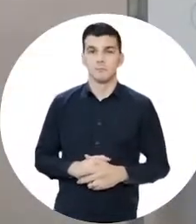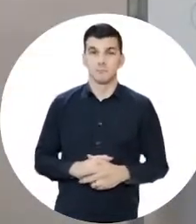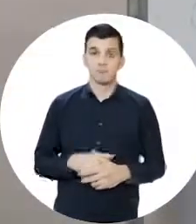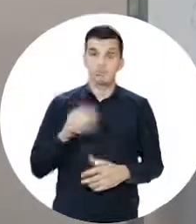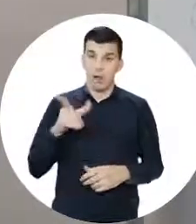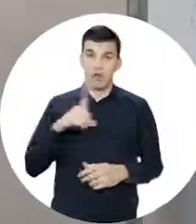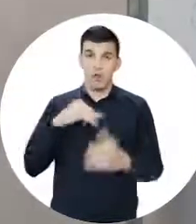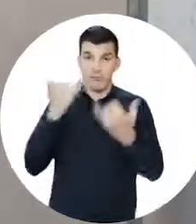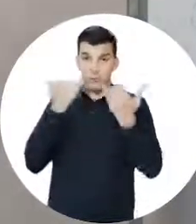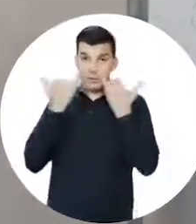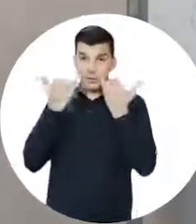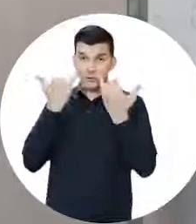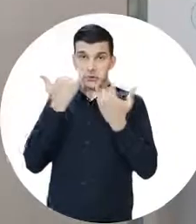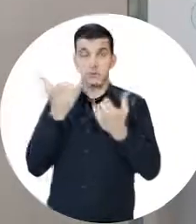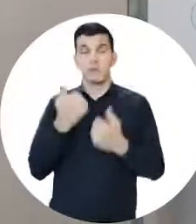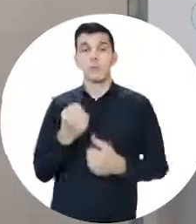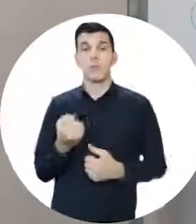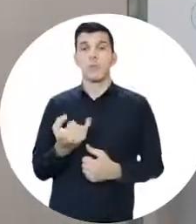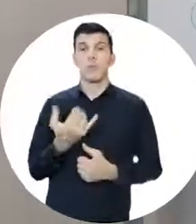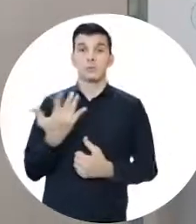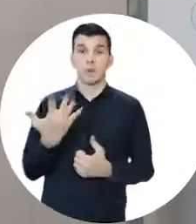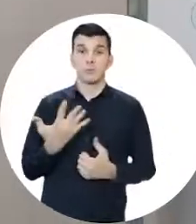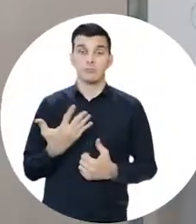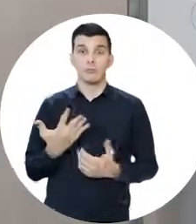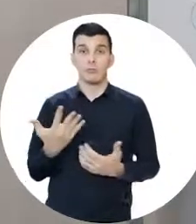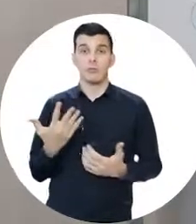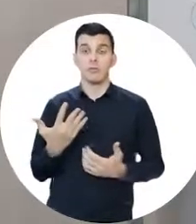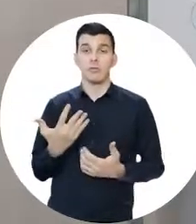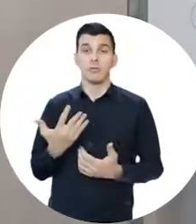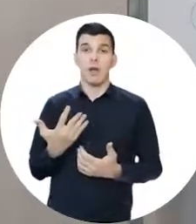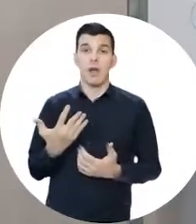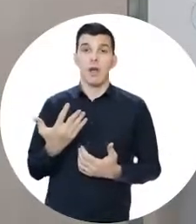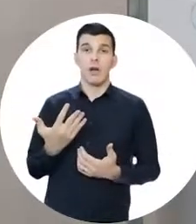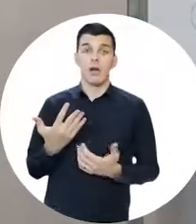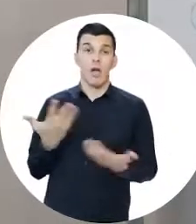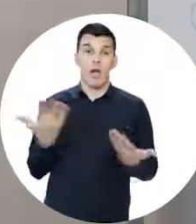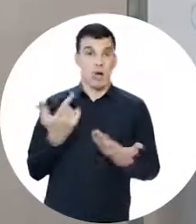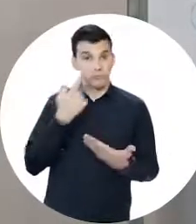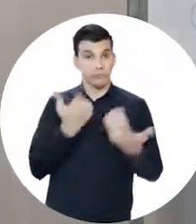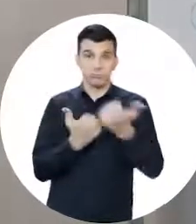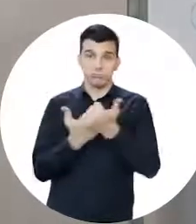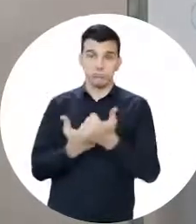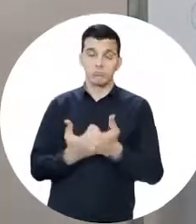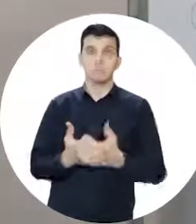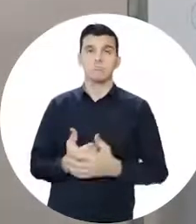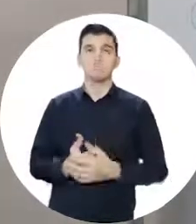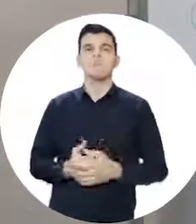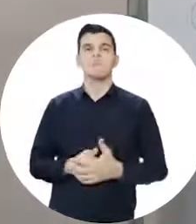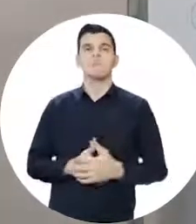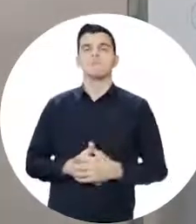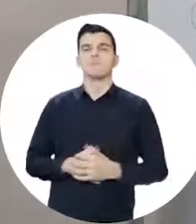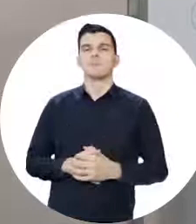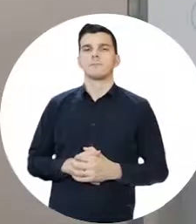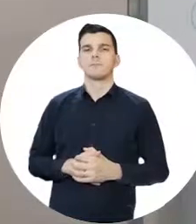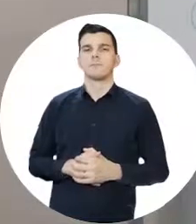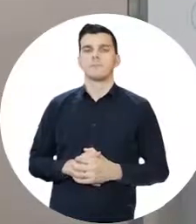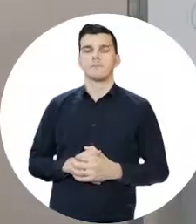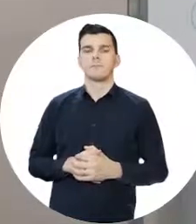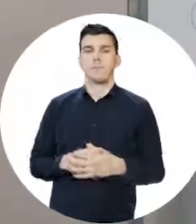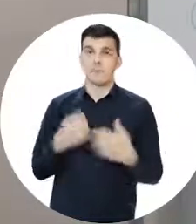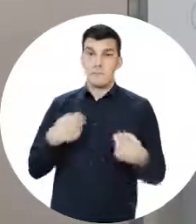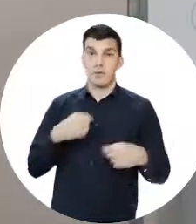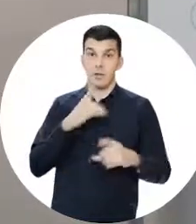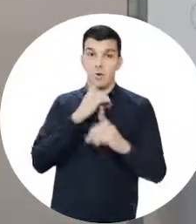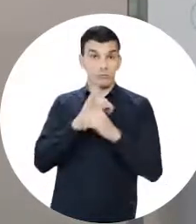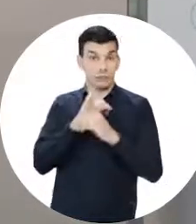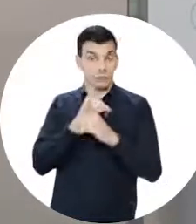solução. Eu tenho a massa de soluto? Não tenho. Eu tenho volume de solução no meu sistema? Também não tenho. Preciso